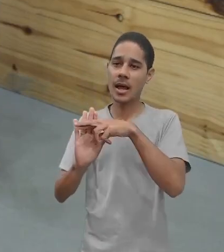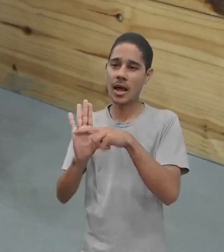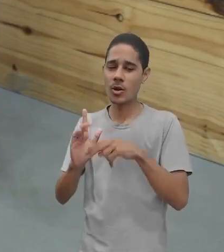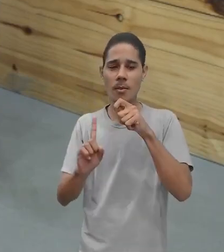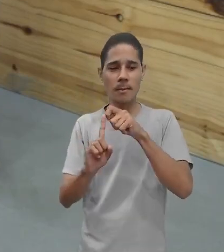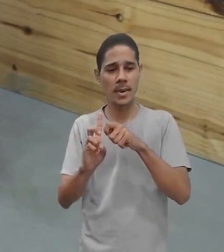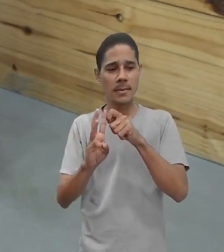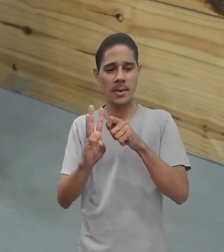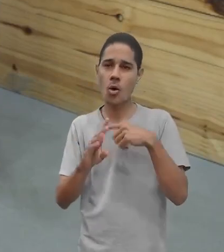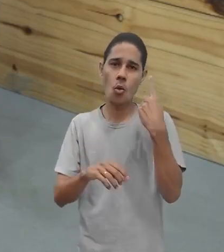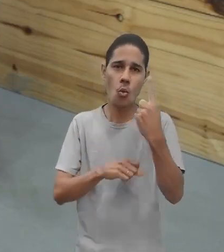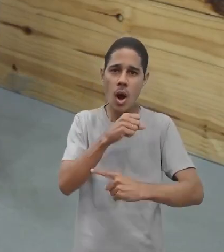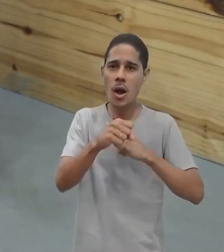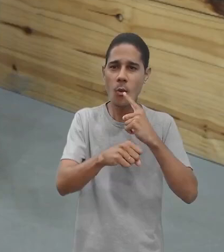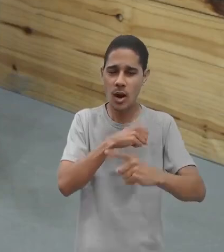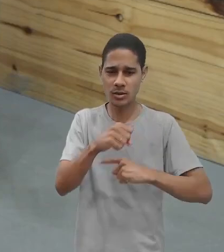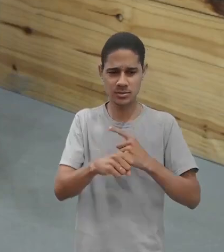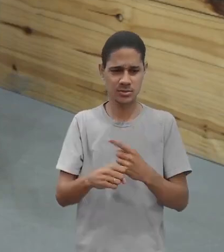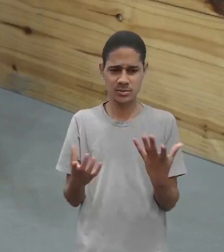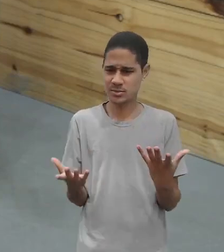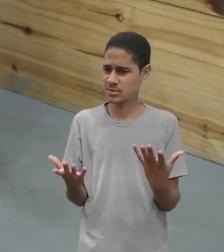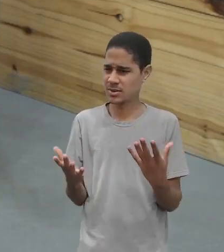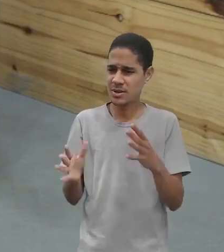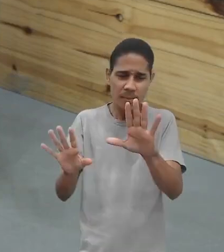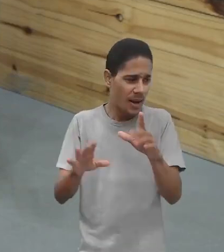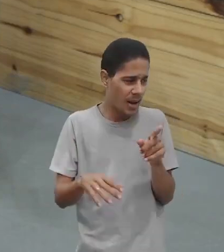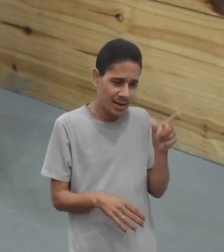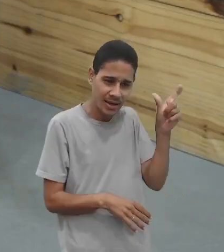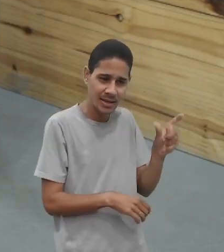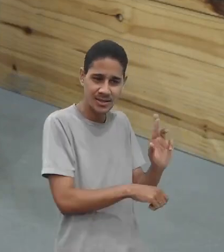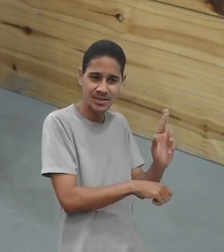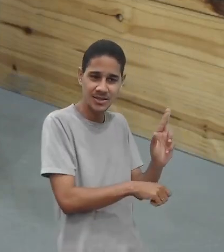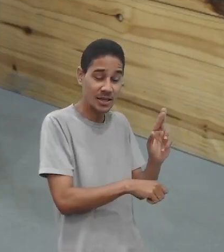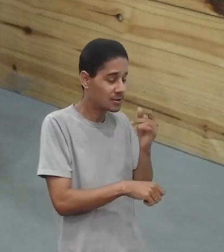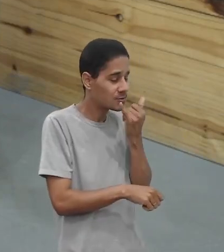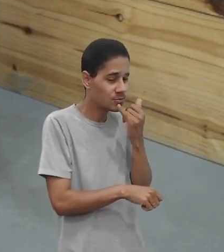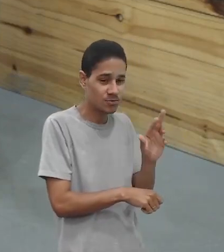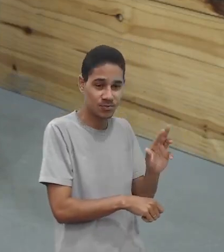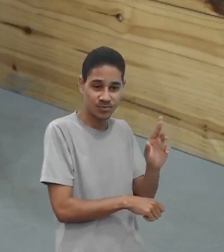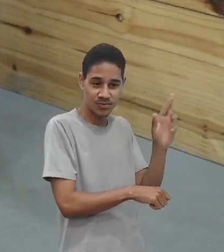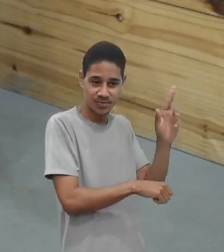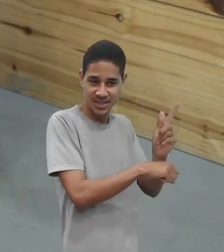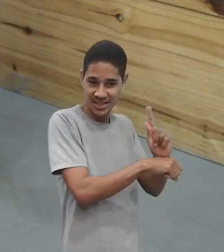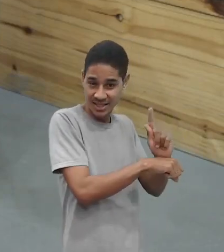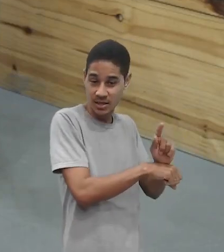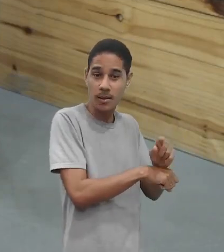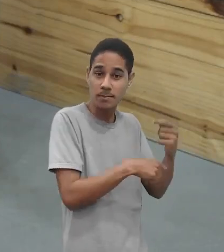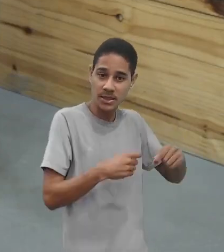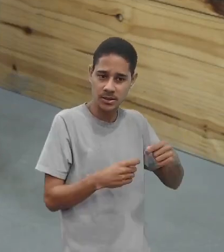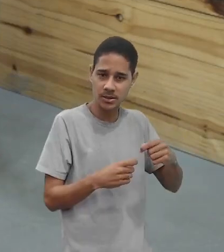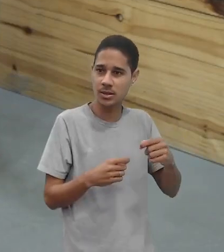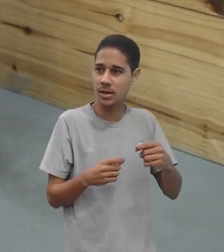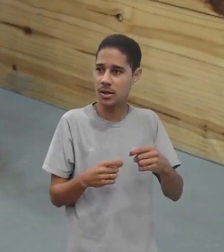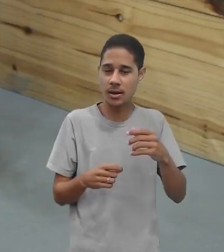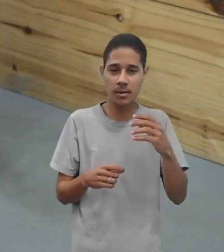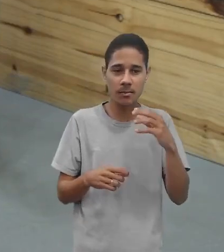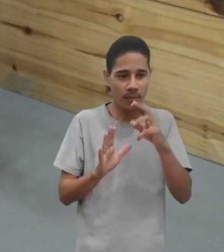então de ano em ano. Como assim, se o gestor precisa daquela informação com uma frequência menor? Você veja o perigo de não